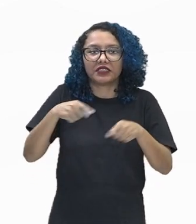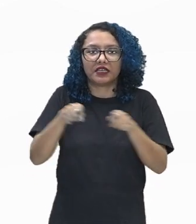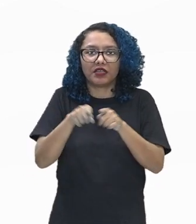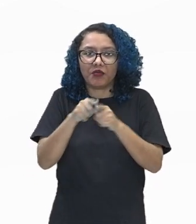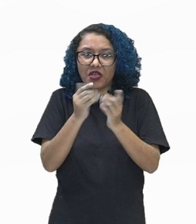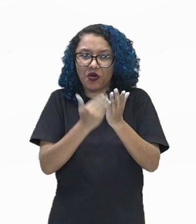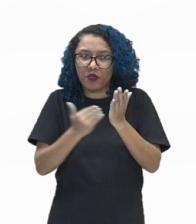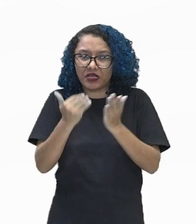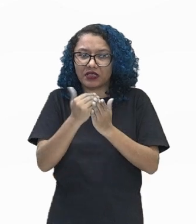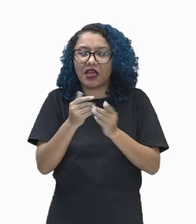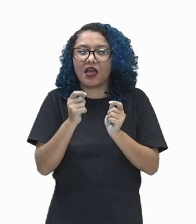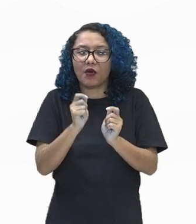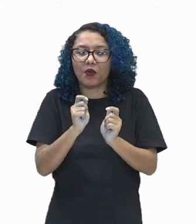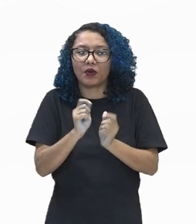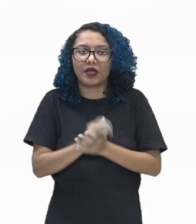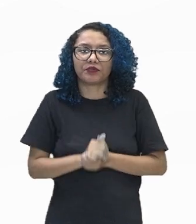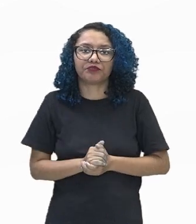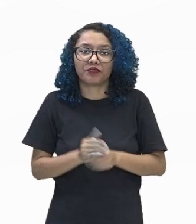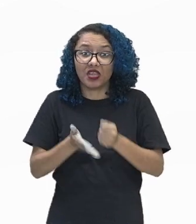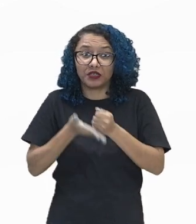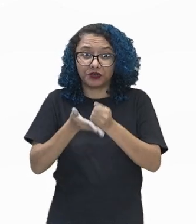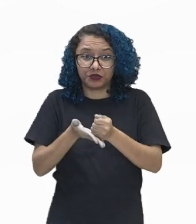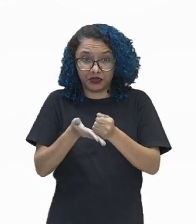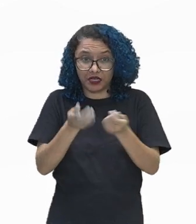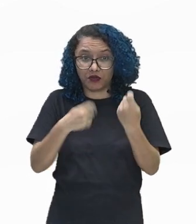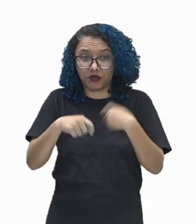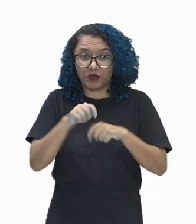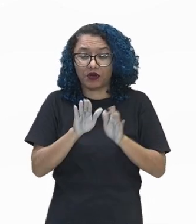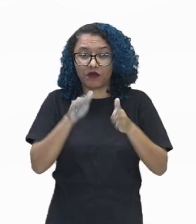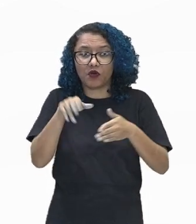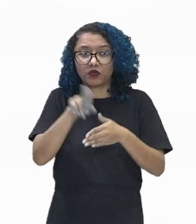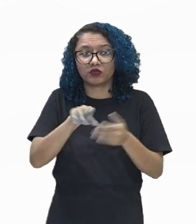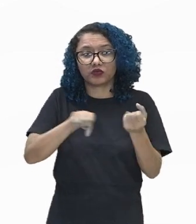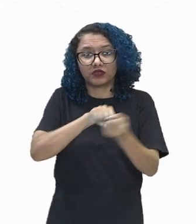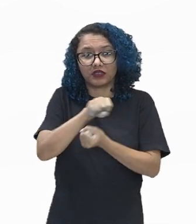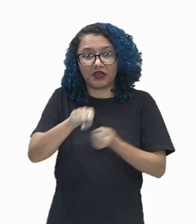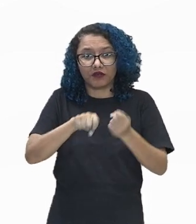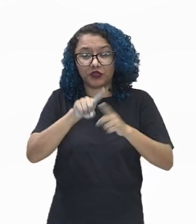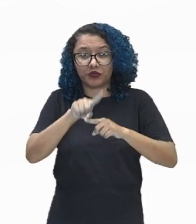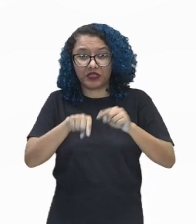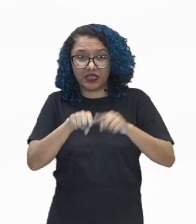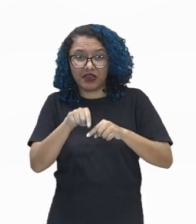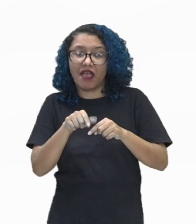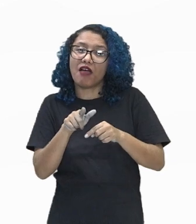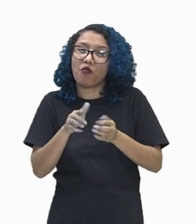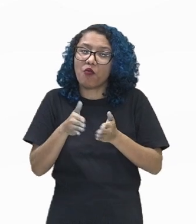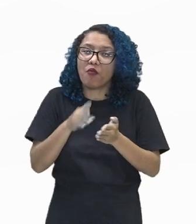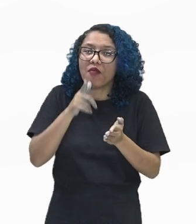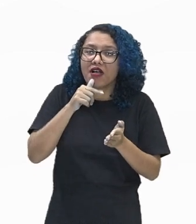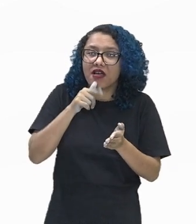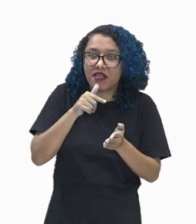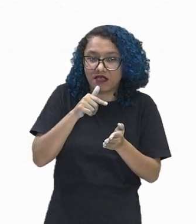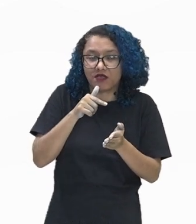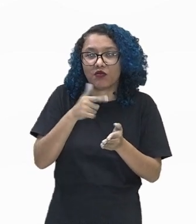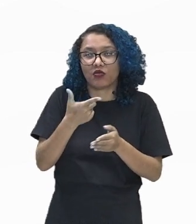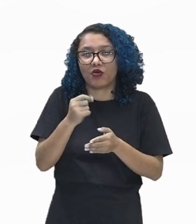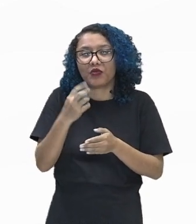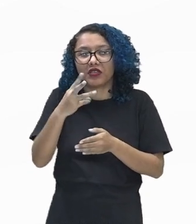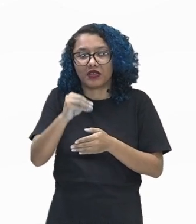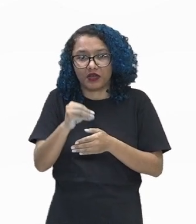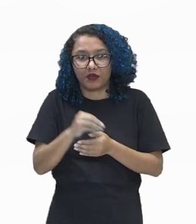recursos marinhos até 2030. Então note que quando ele fala de aumentar os